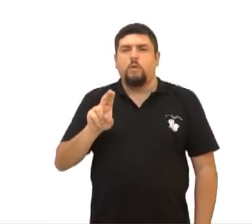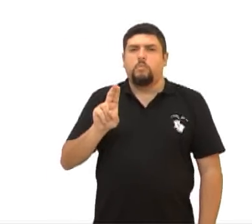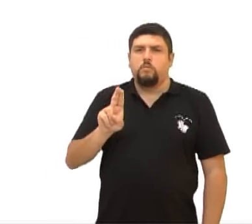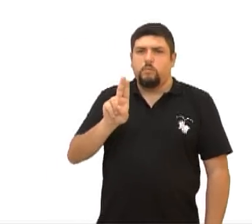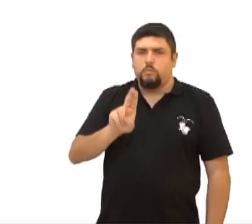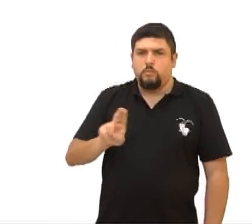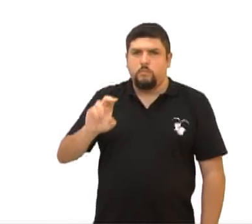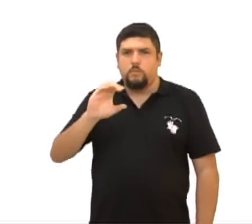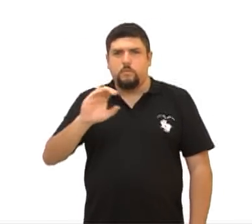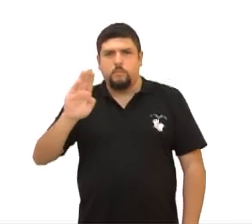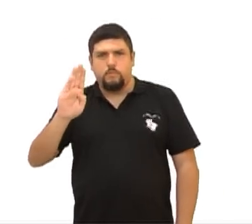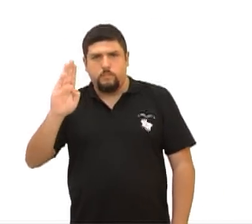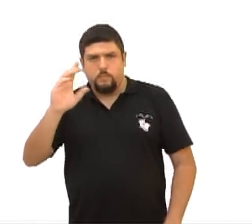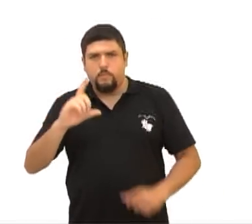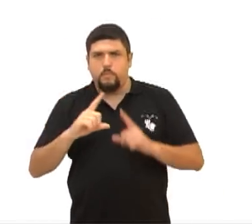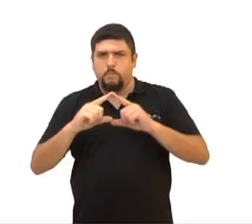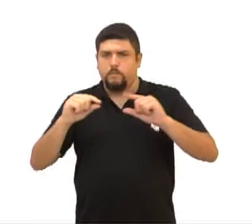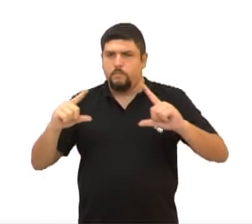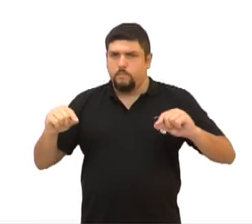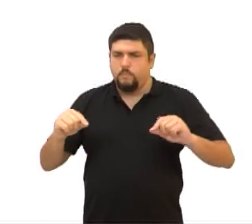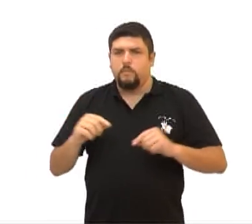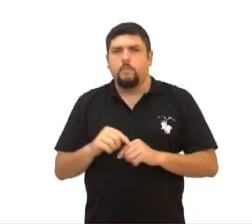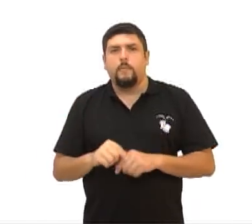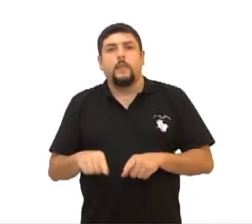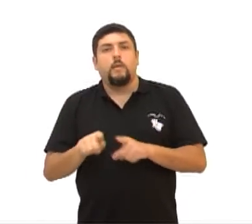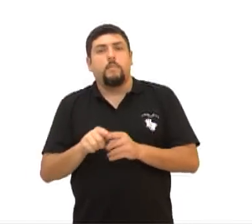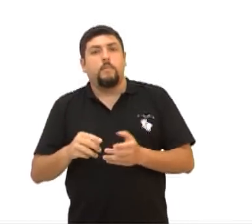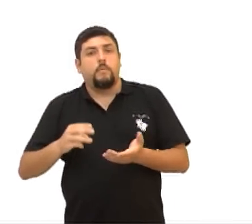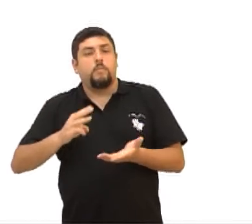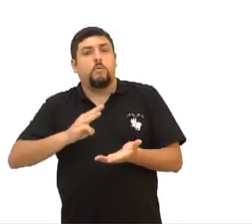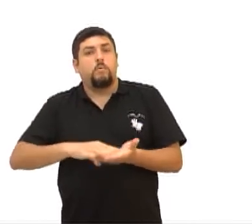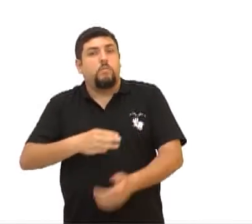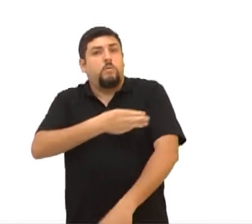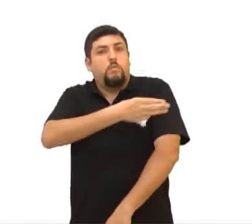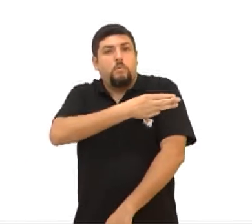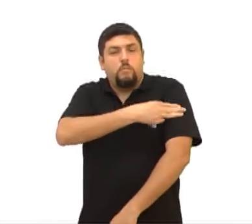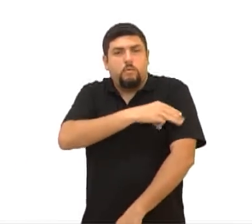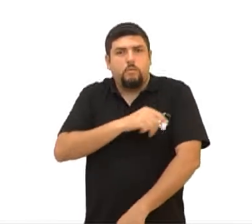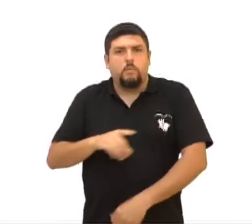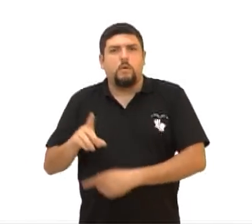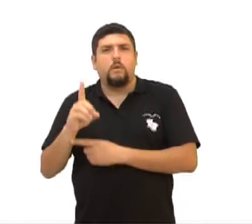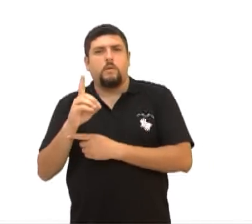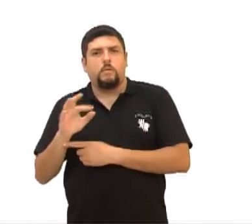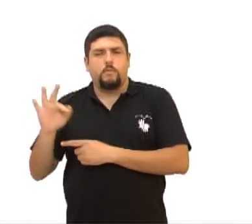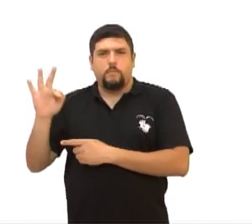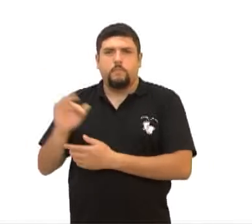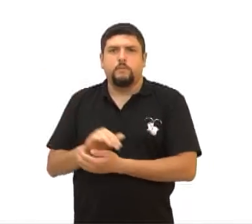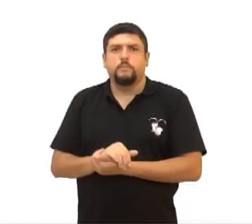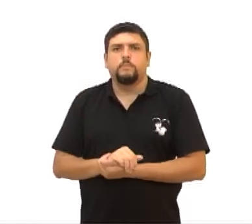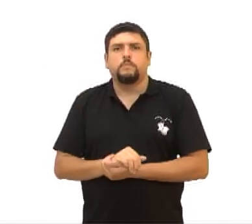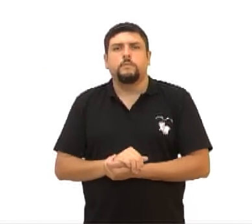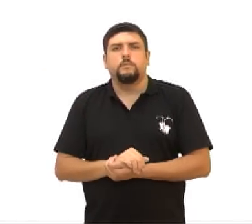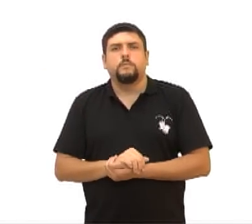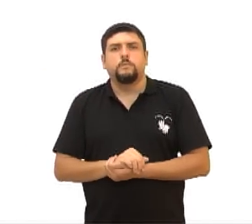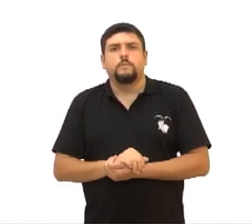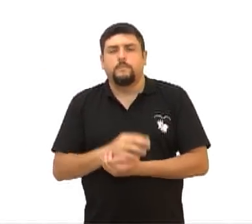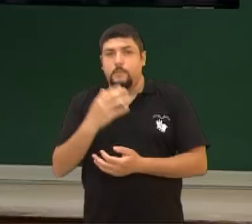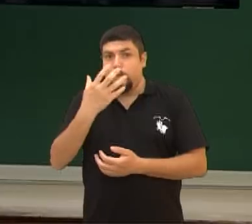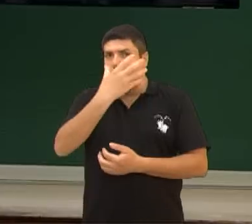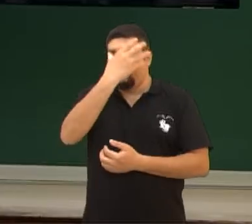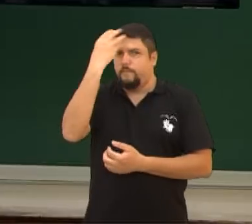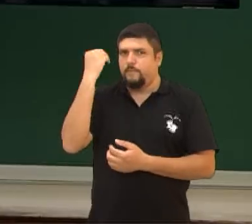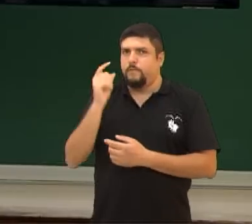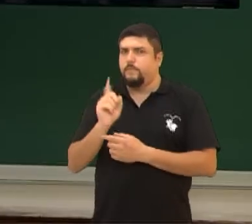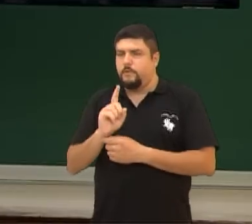do Conselho de Recursos Hídricos do Distrito Federal. DF, pessoal, não vamos esquecer, né? A gente